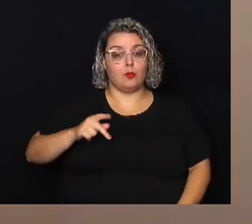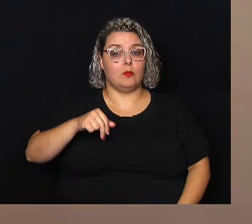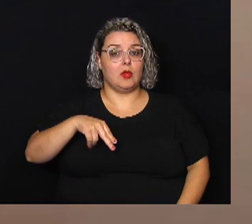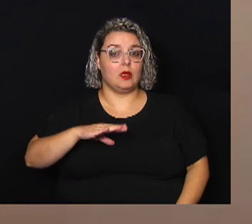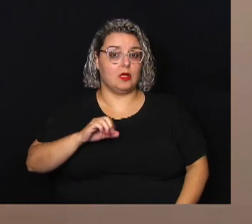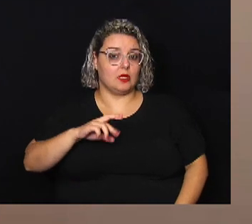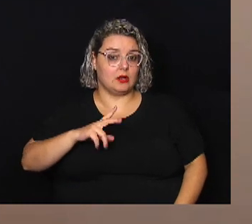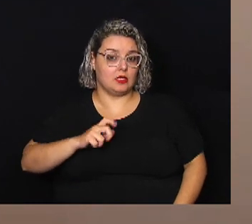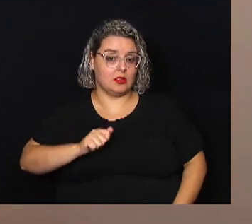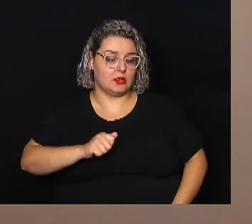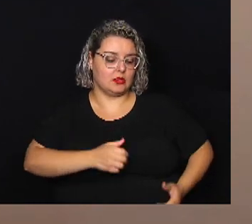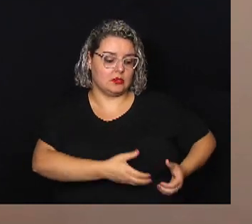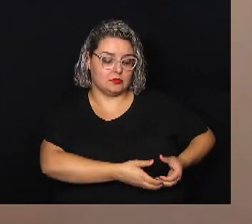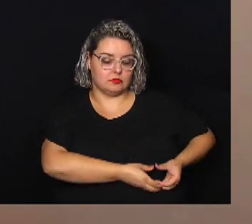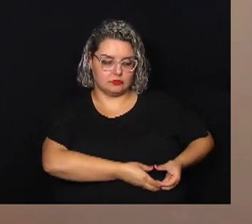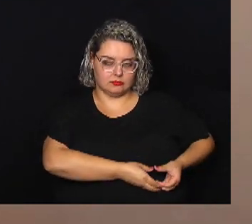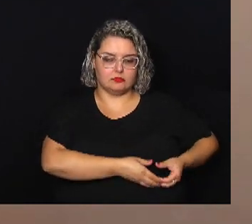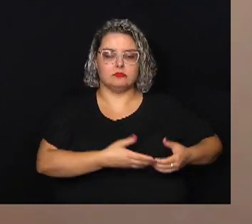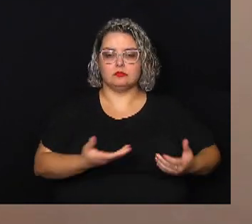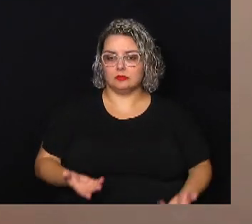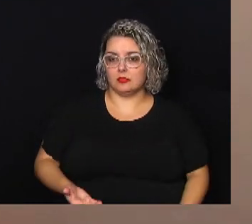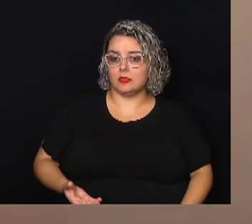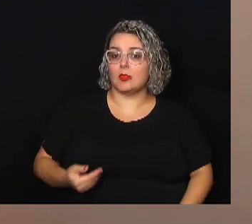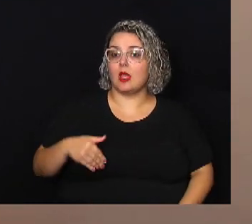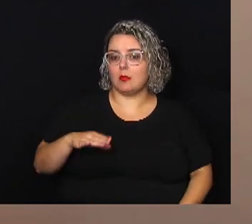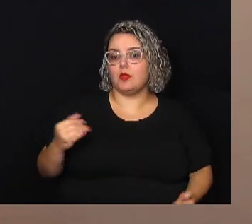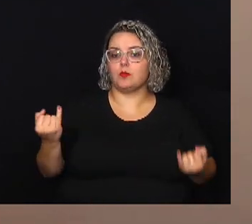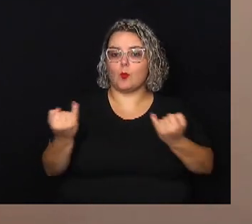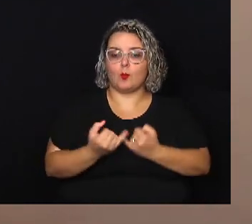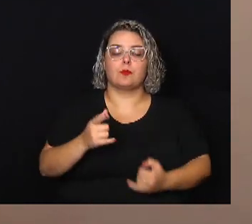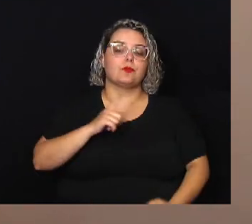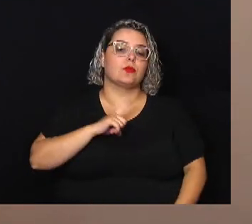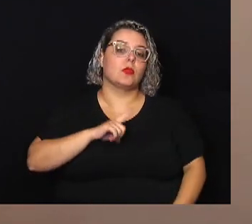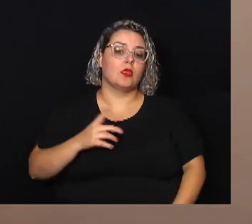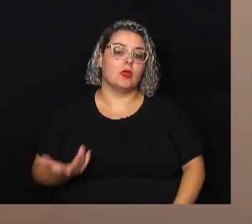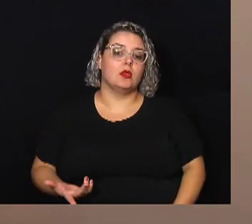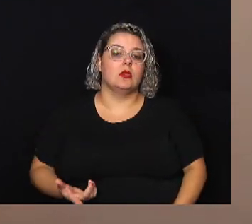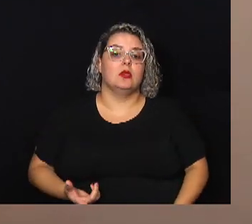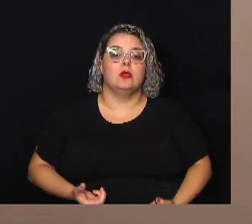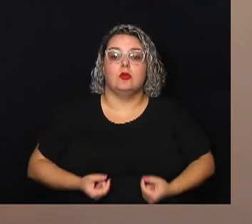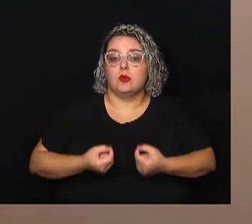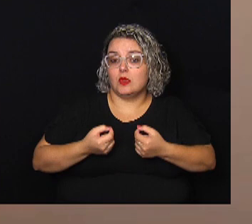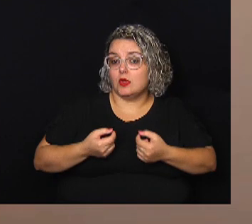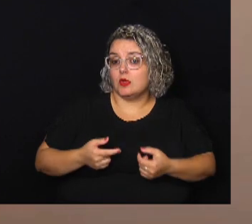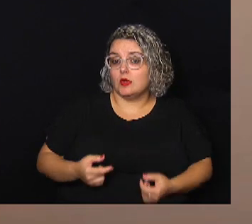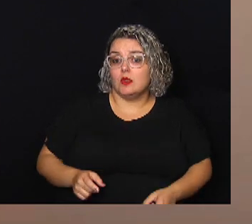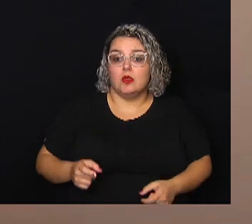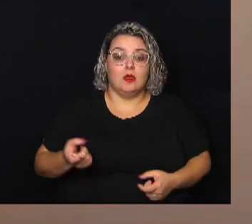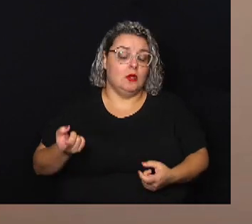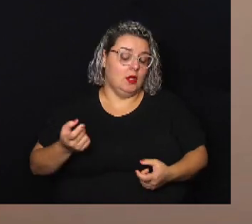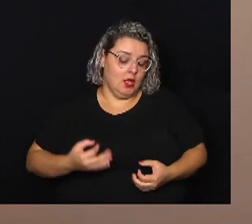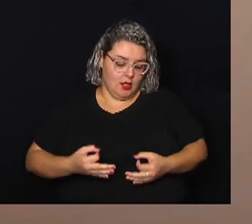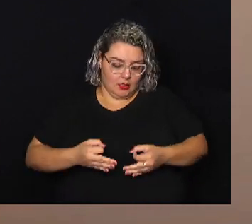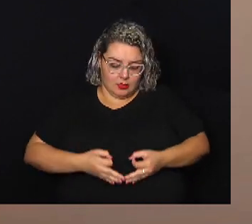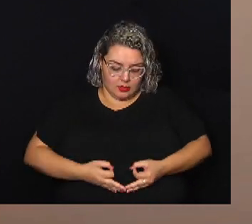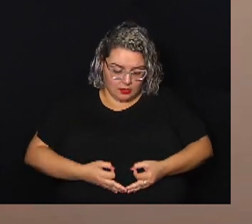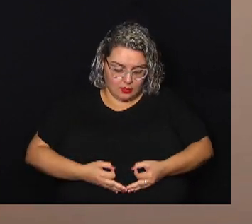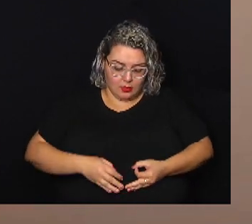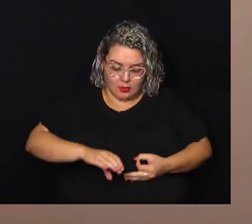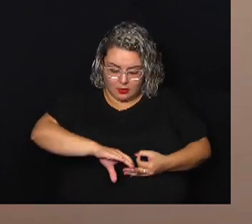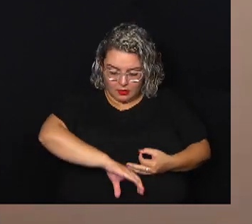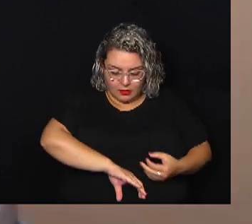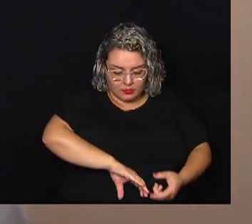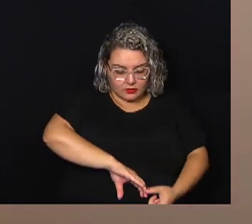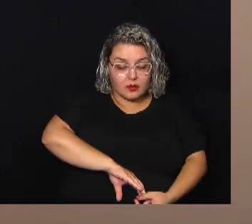mais emagrecimento. Você tem, por exemplo, os tumores ginecológicos, tumores de útero, colo do útero, esses tumores eles